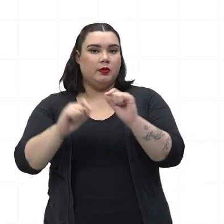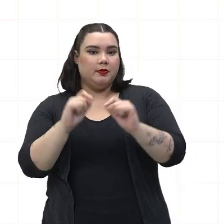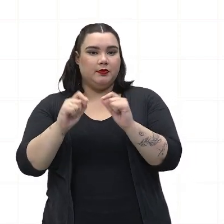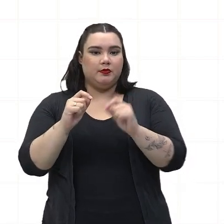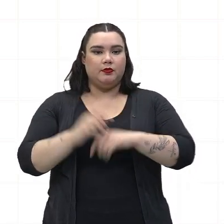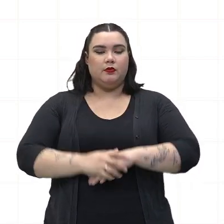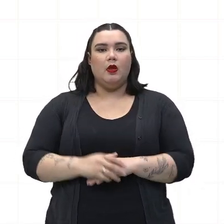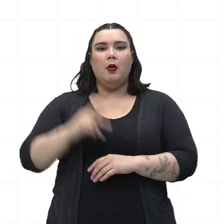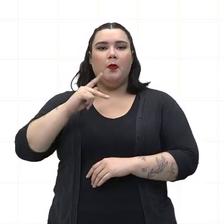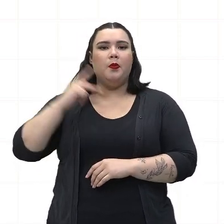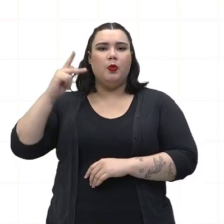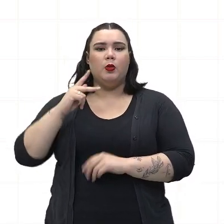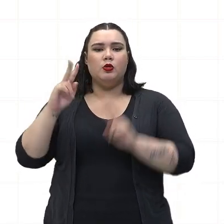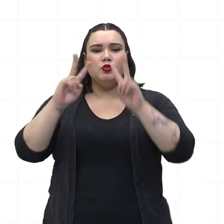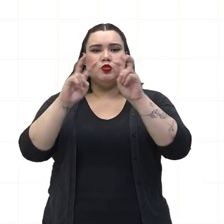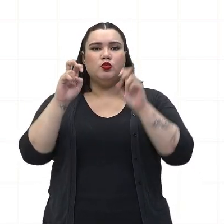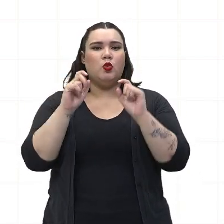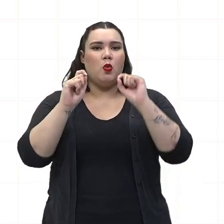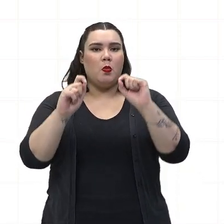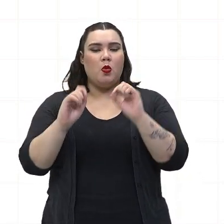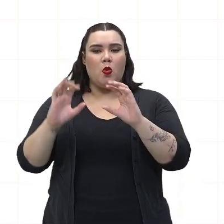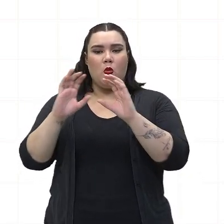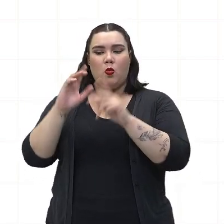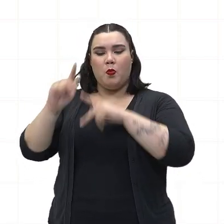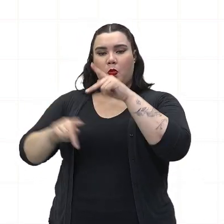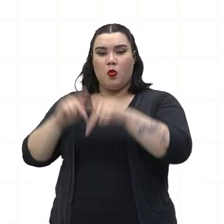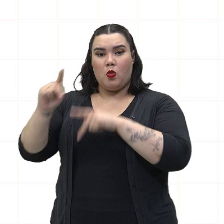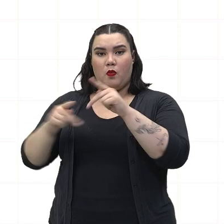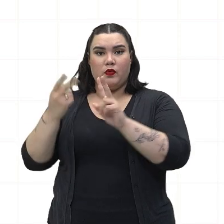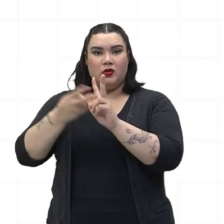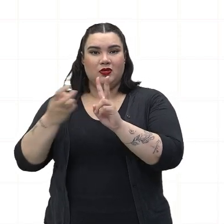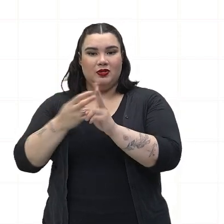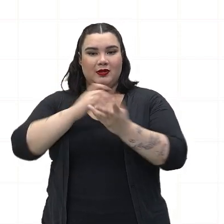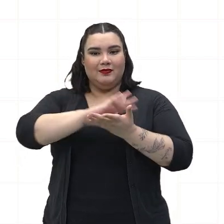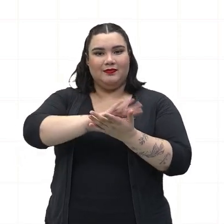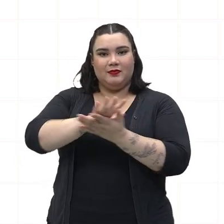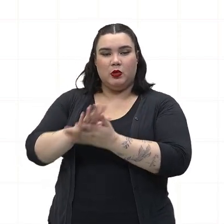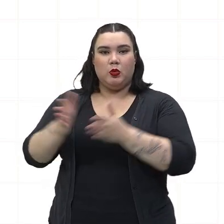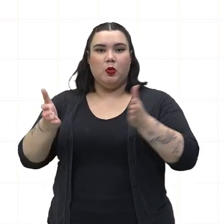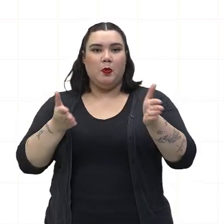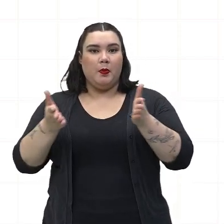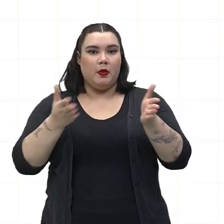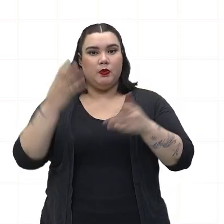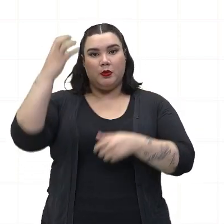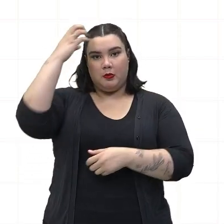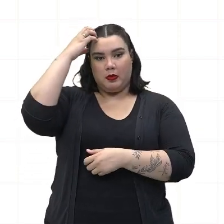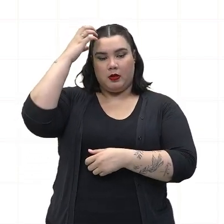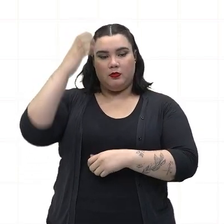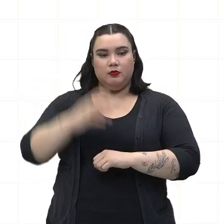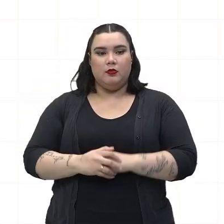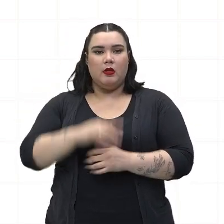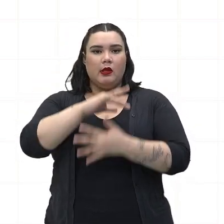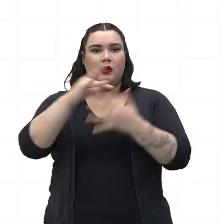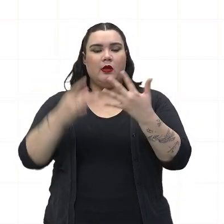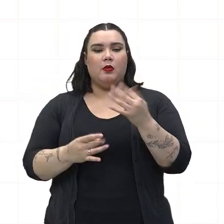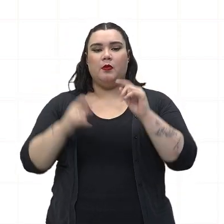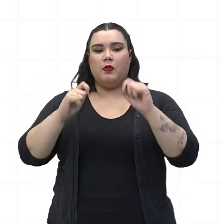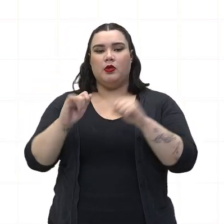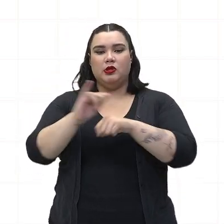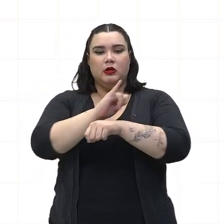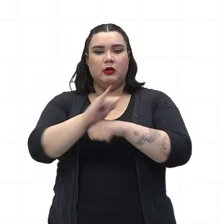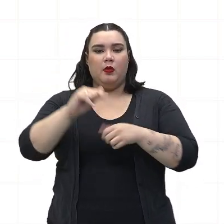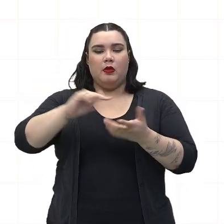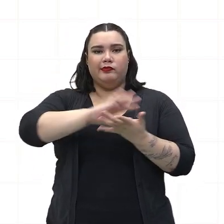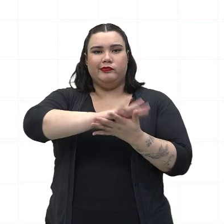conhecimento política de extermínio do indígena durante o Império. Detalhamento: mecanismo de extermínio dos